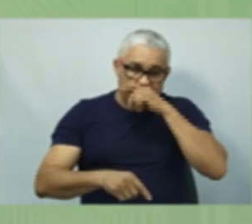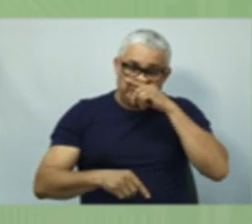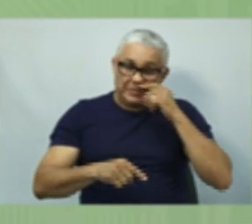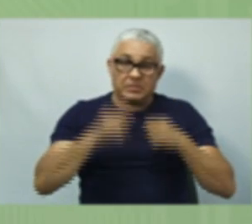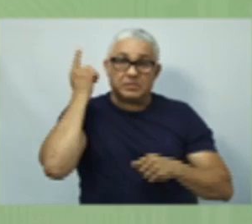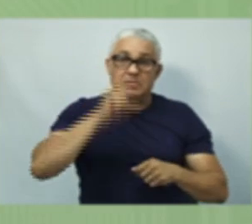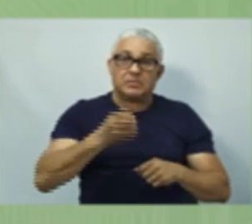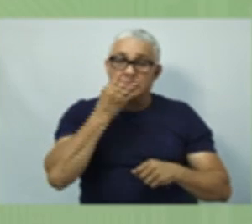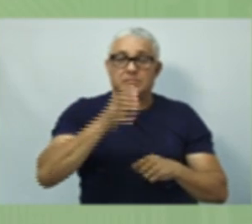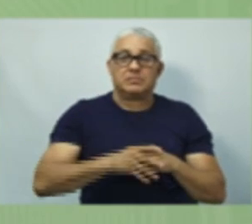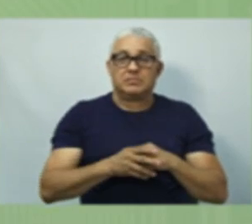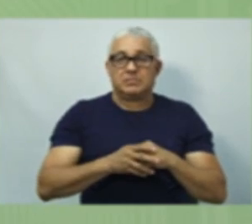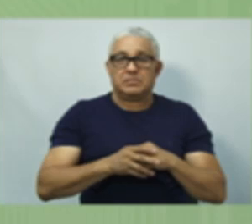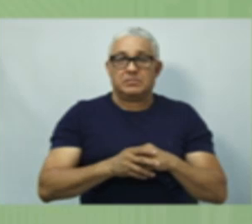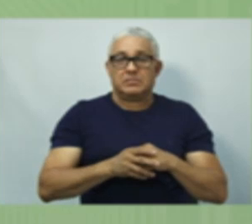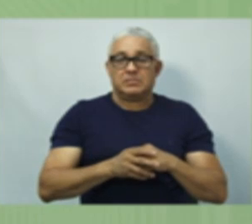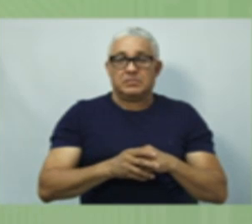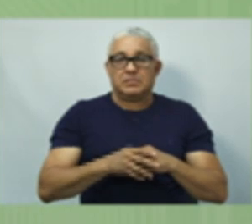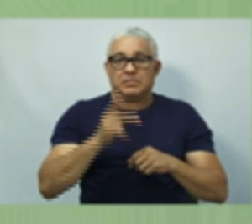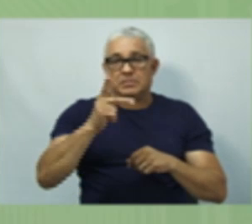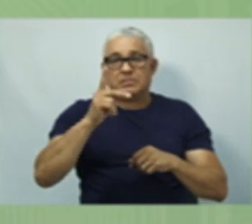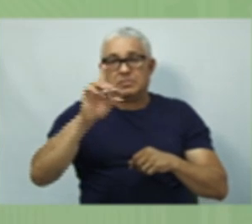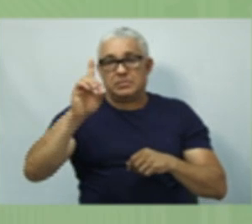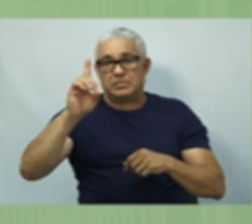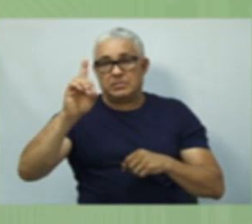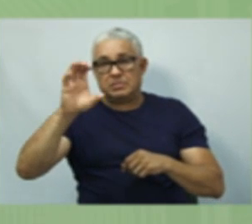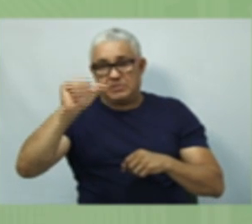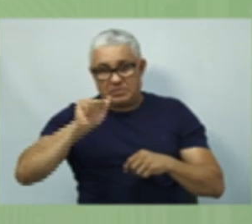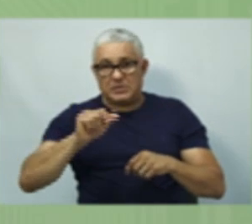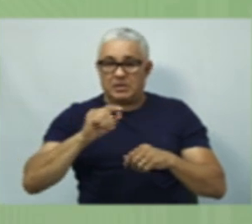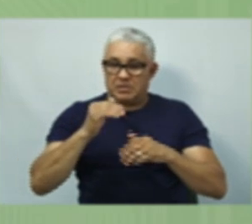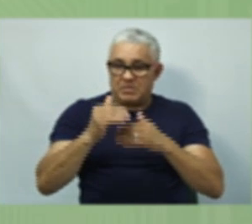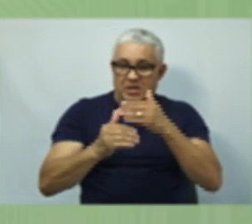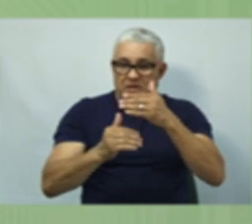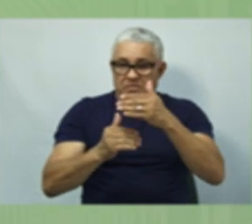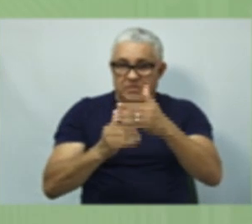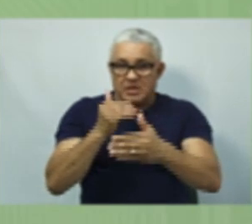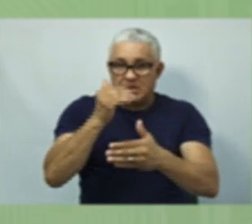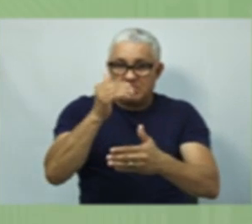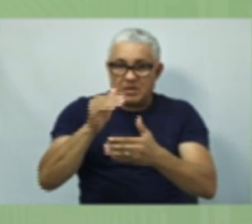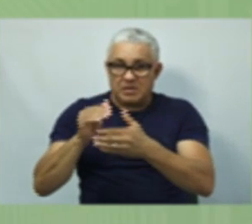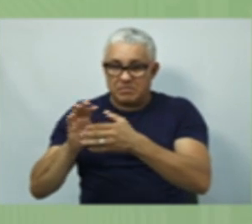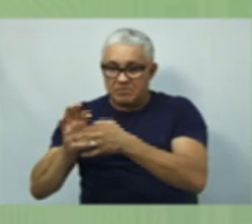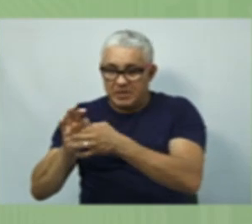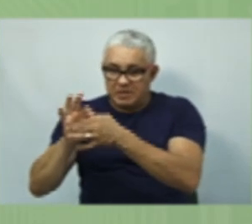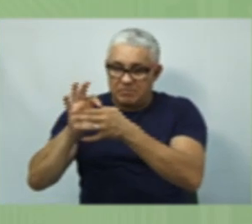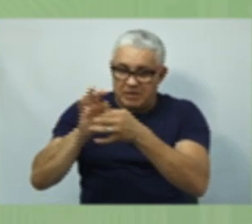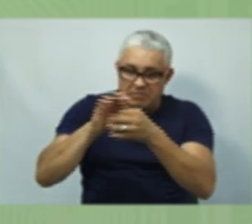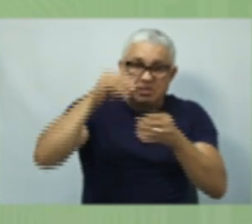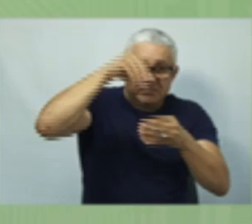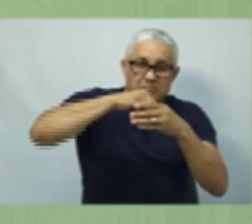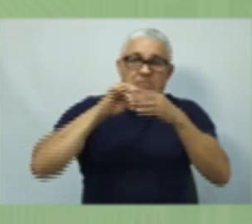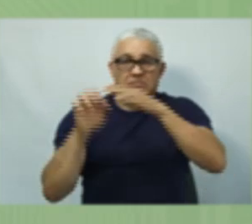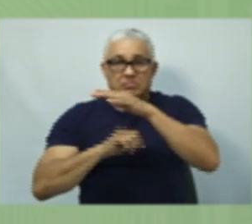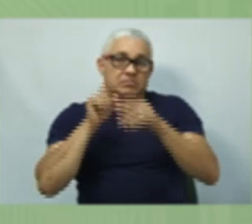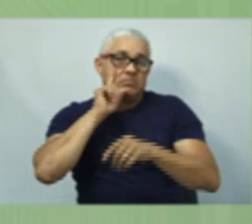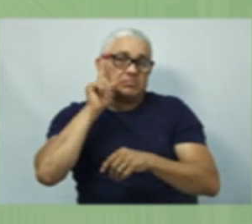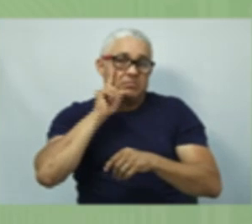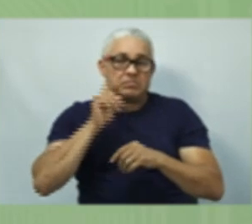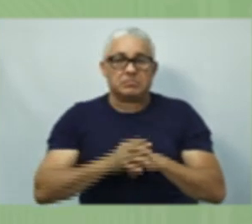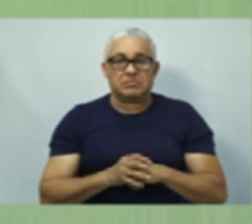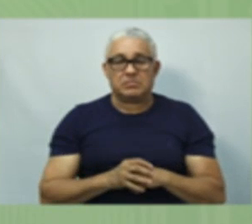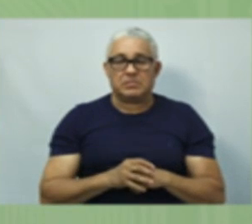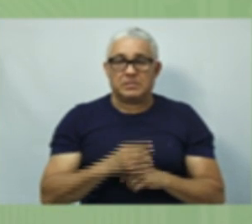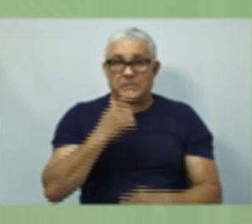bons resultados. Então, o ciclo PDCA é uma engrenagem que vai estar rodando a todo tempo na organização, no dia a dia